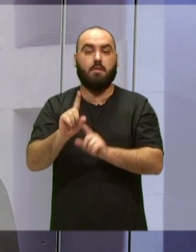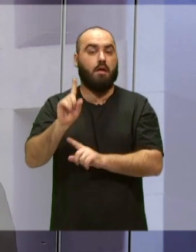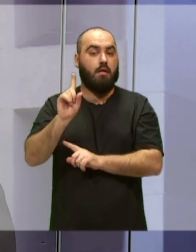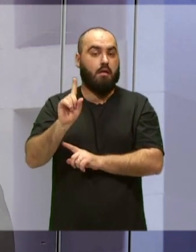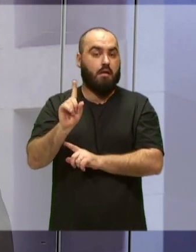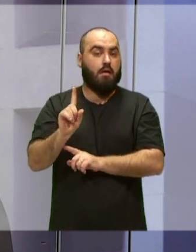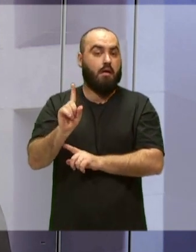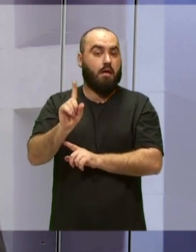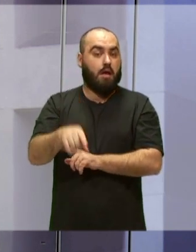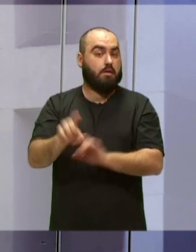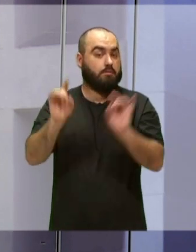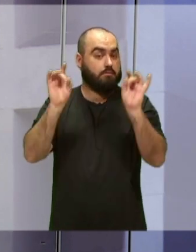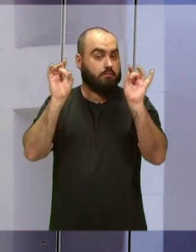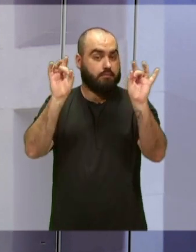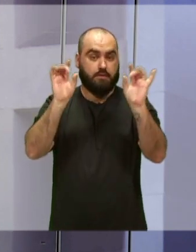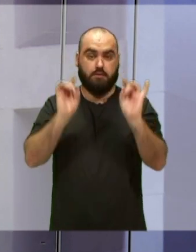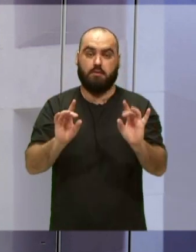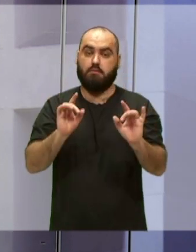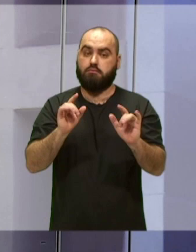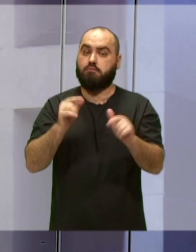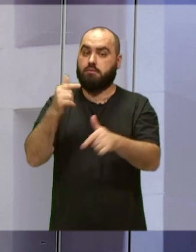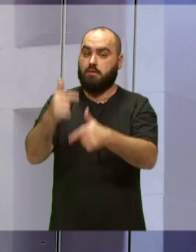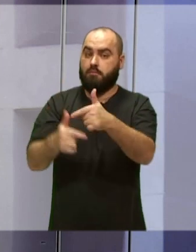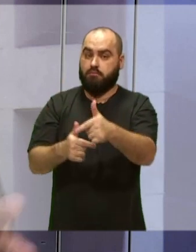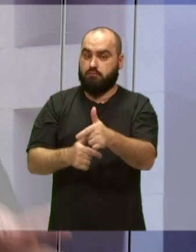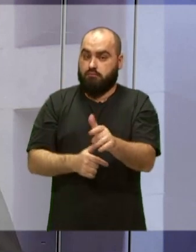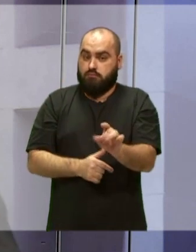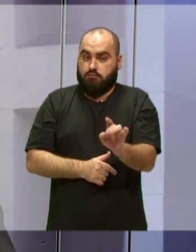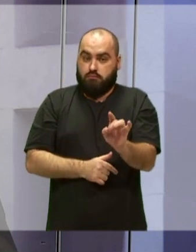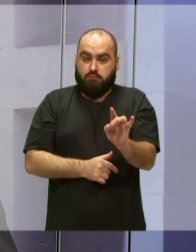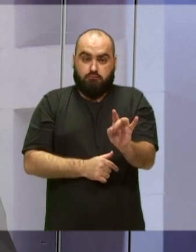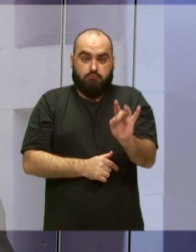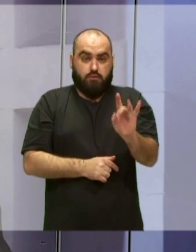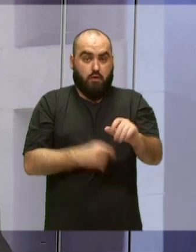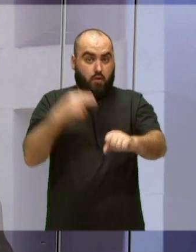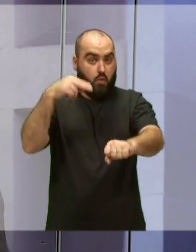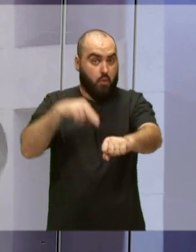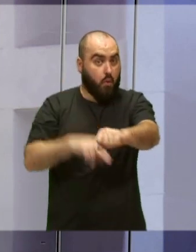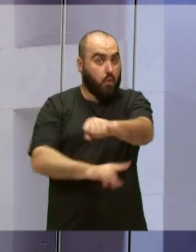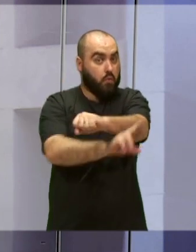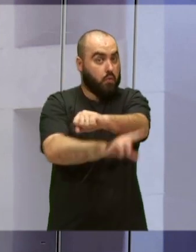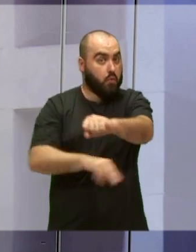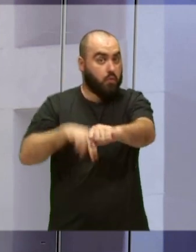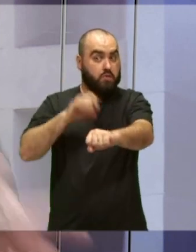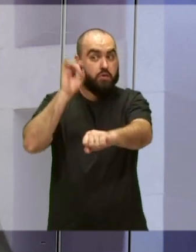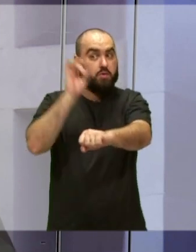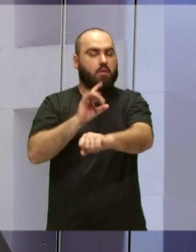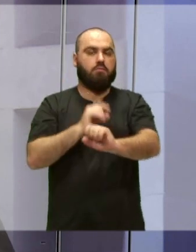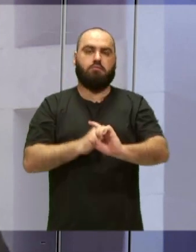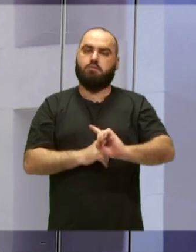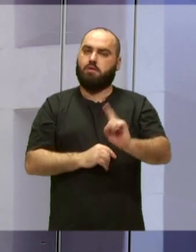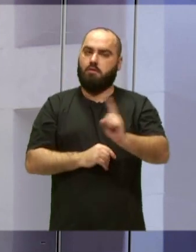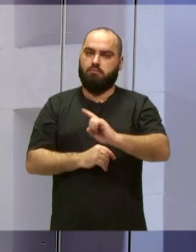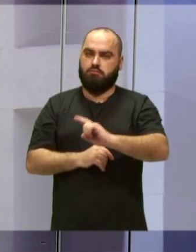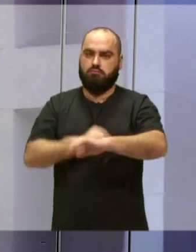diretamente mas ele não é somente o túnel então é diretamente ou seja nós estamos tratando aqui de